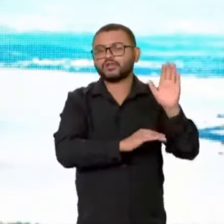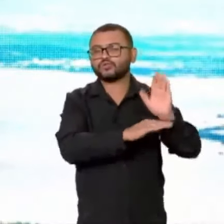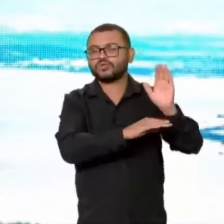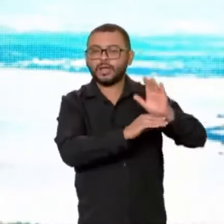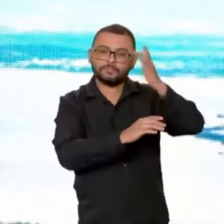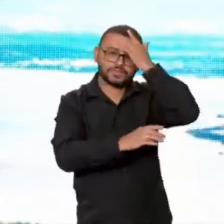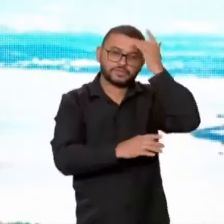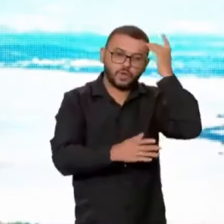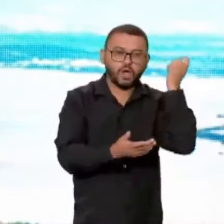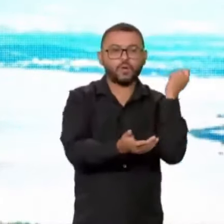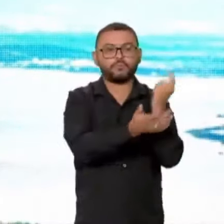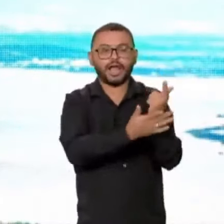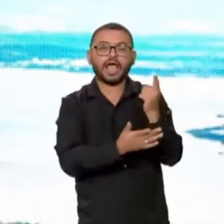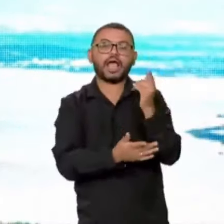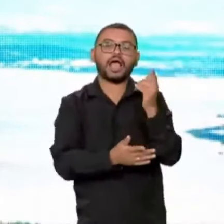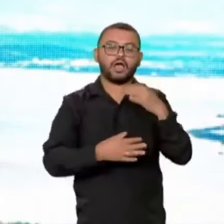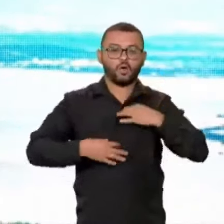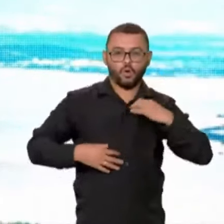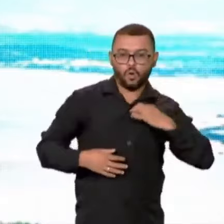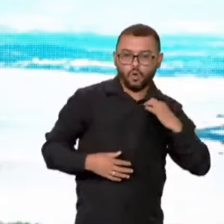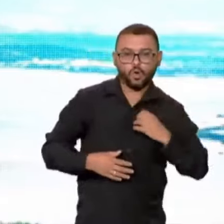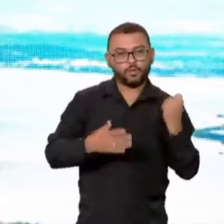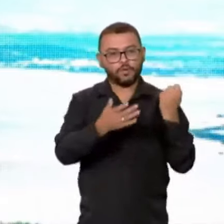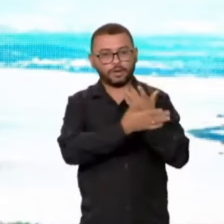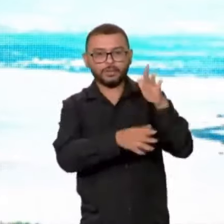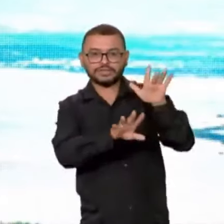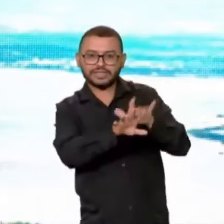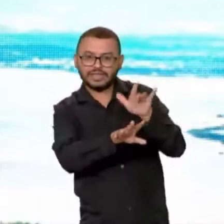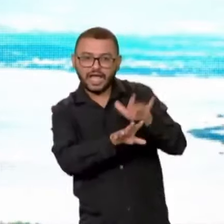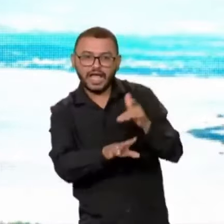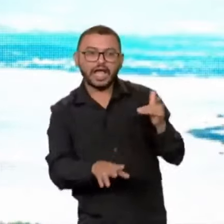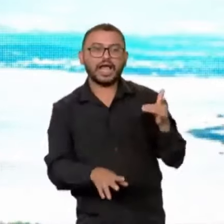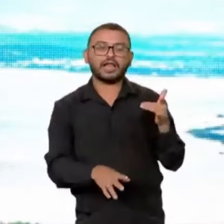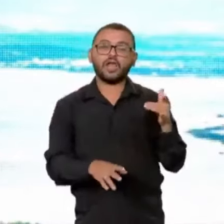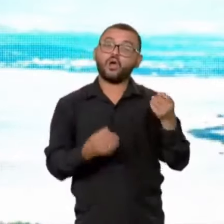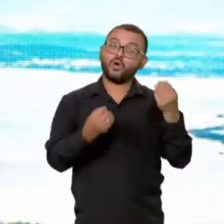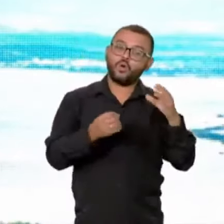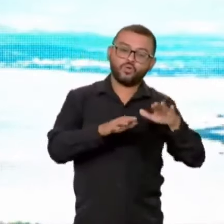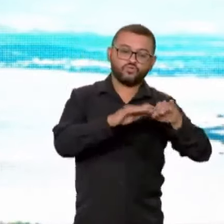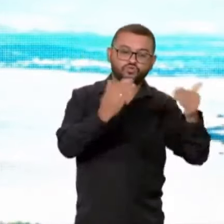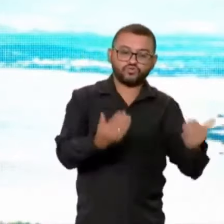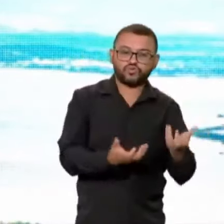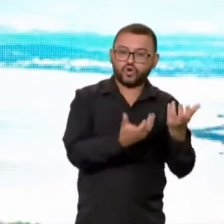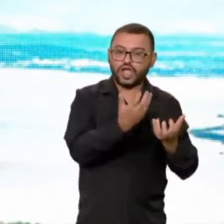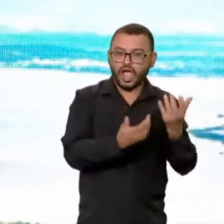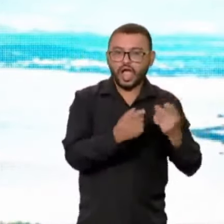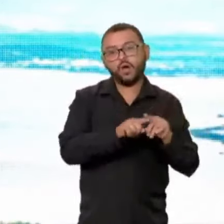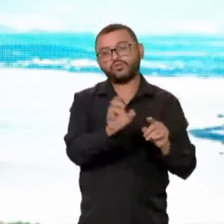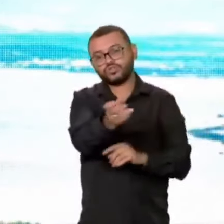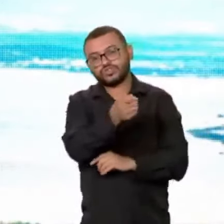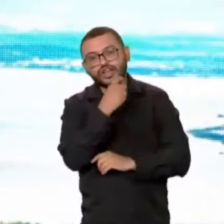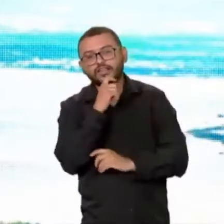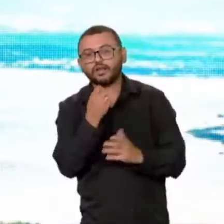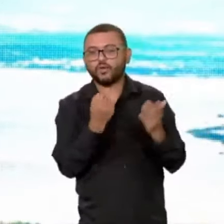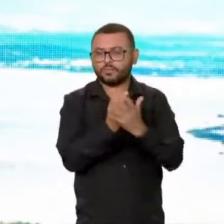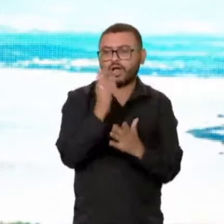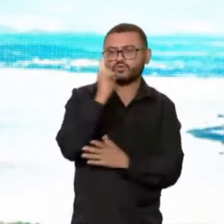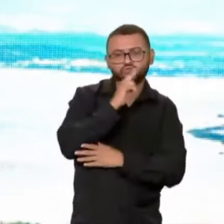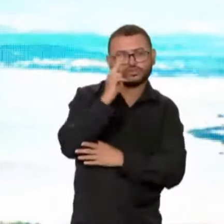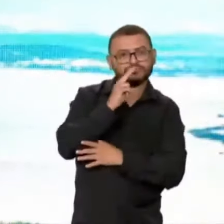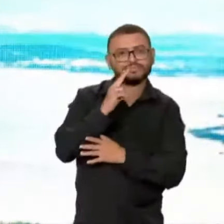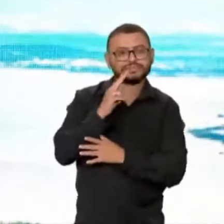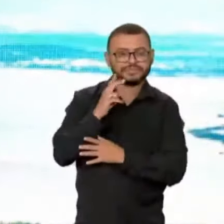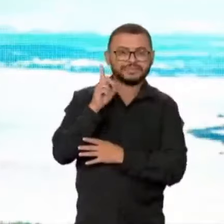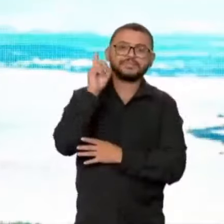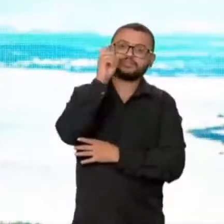o mínimo necessário, para comprar uma roupa, para comprar um chinelo, para comprar um fogão, para comprar uma geladeira. E nós sabemos da dificuldade.